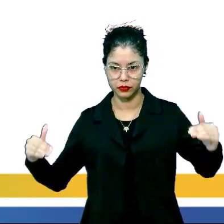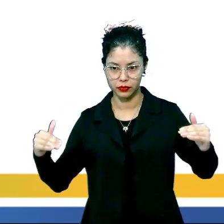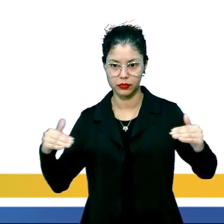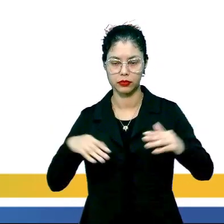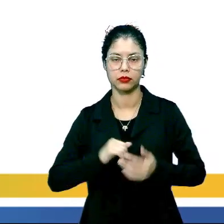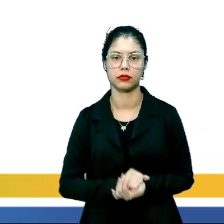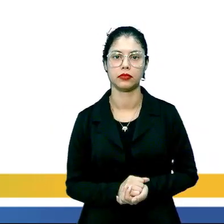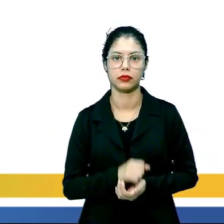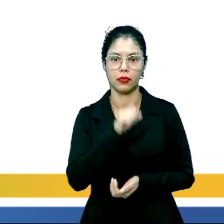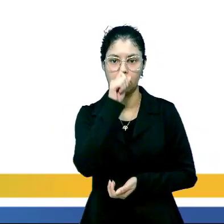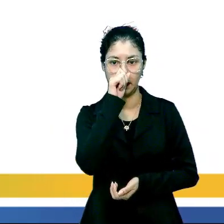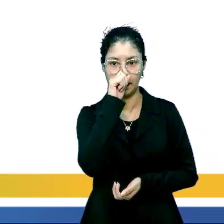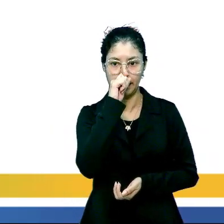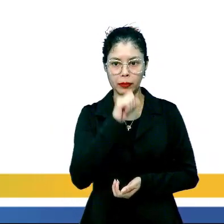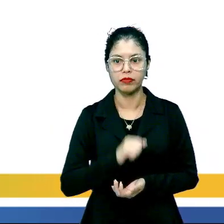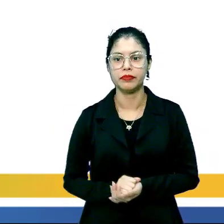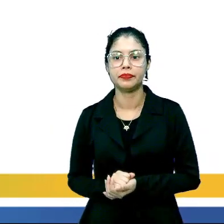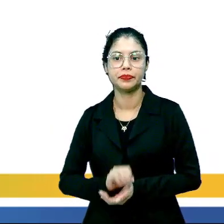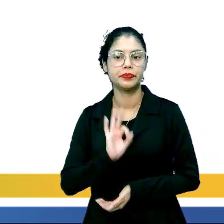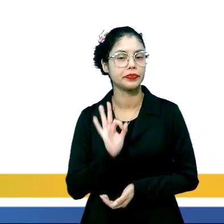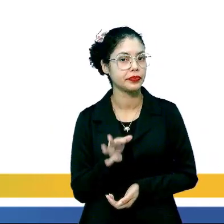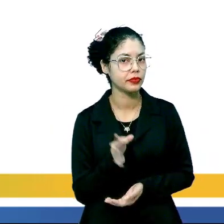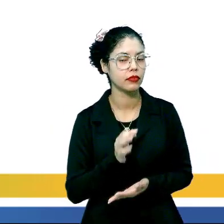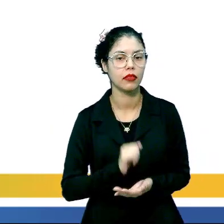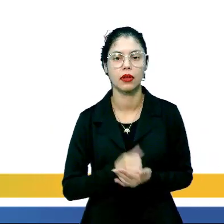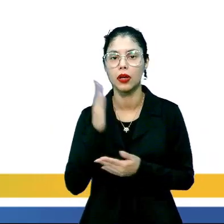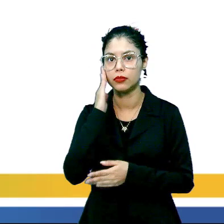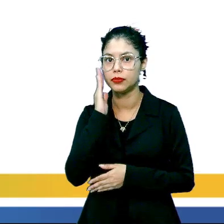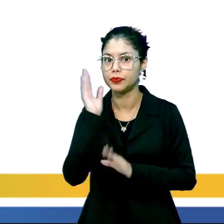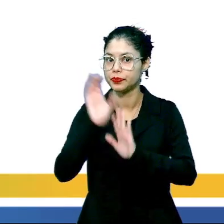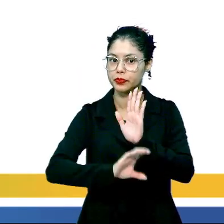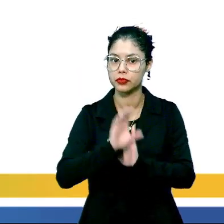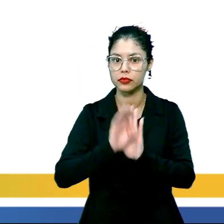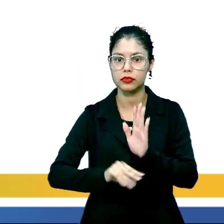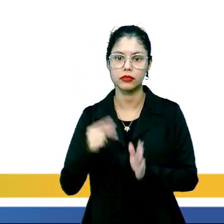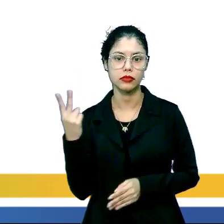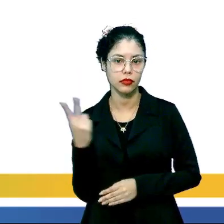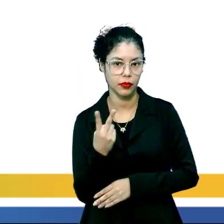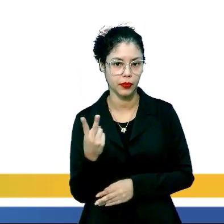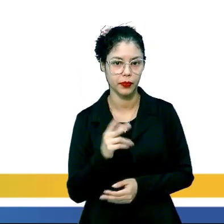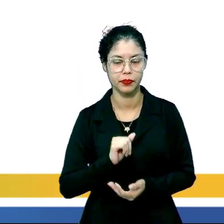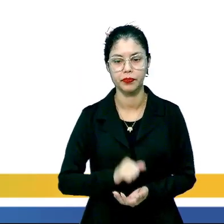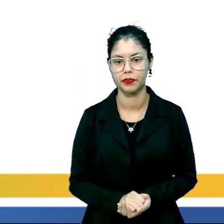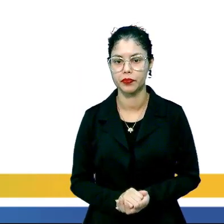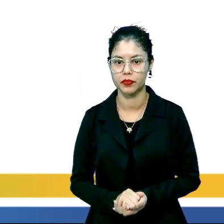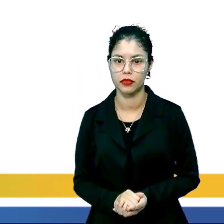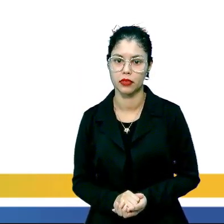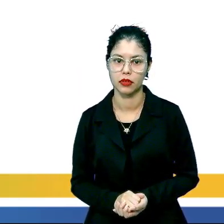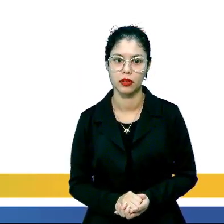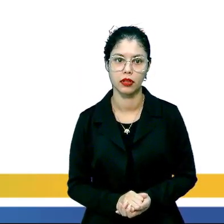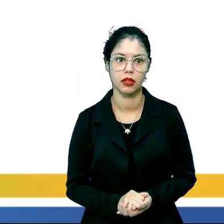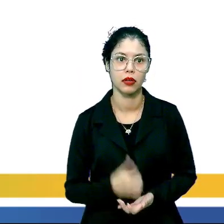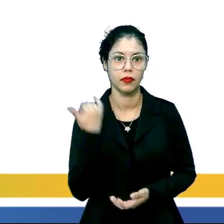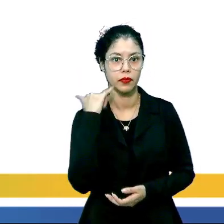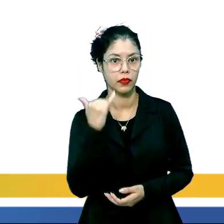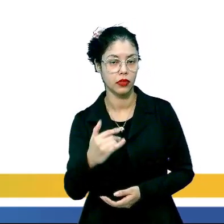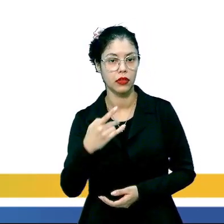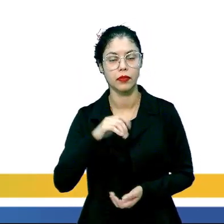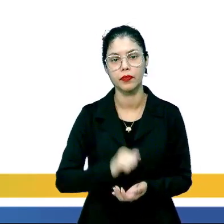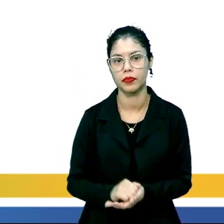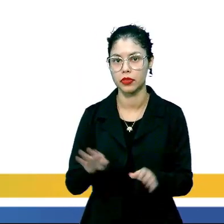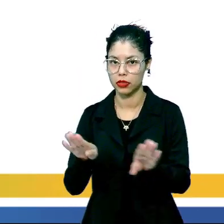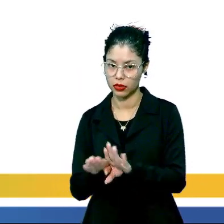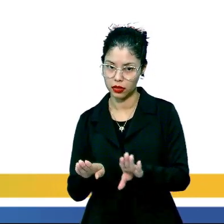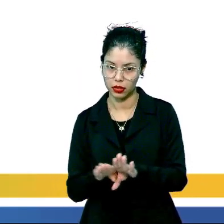solo. Tá certo? Então é isso que nós vamos entender o conceito desses dois tipos de energia. Na energia potencial,